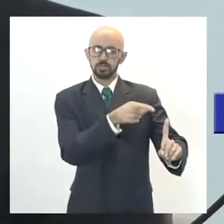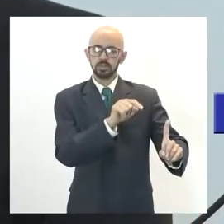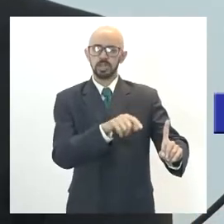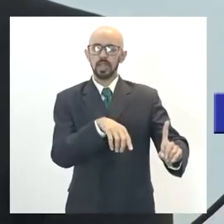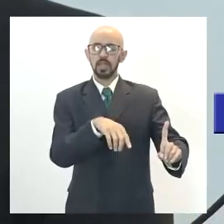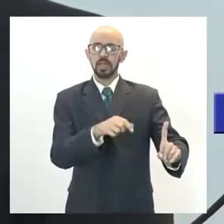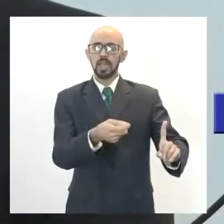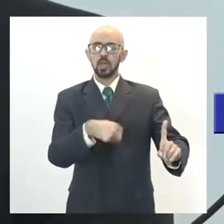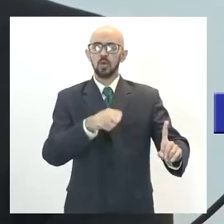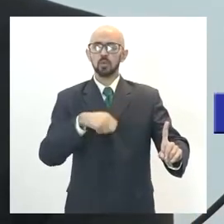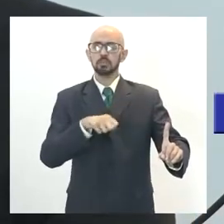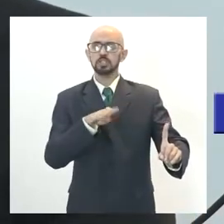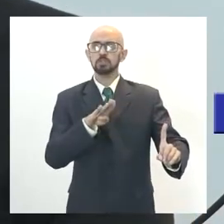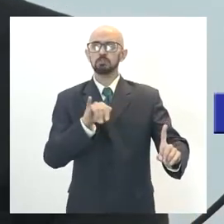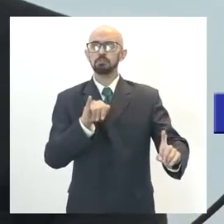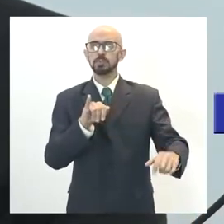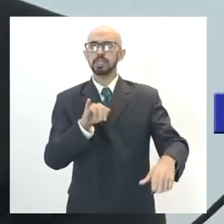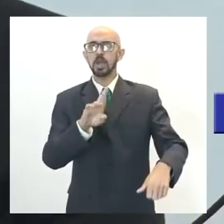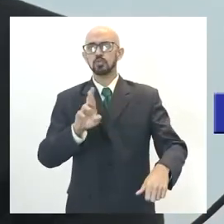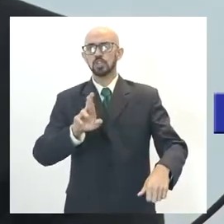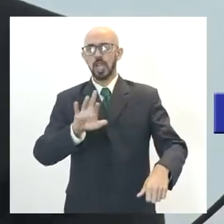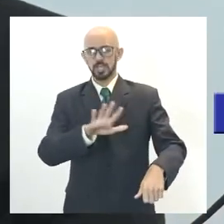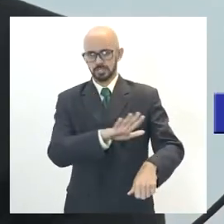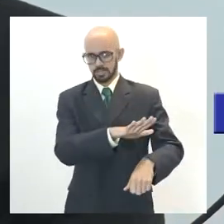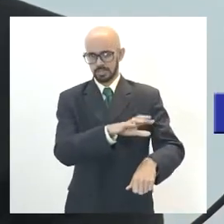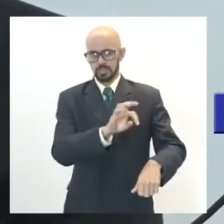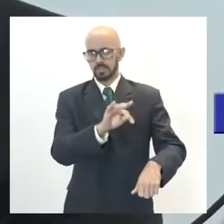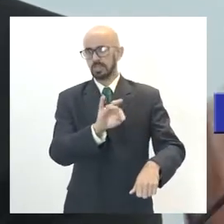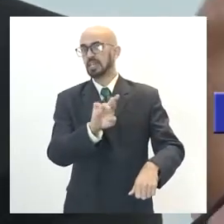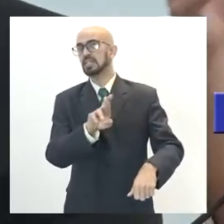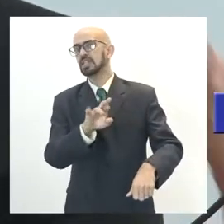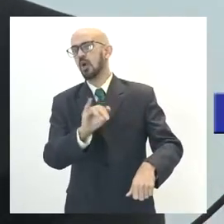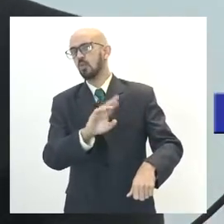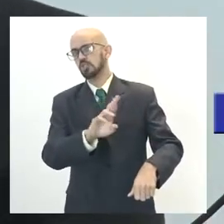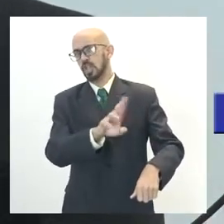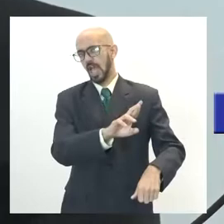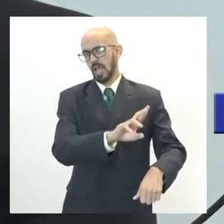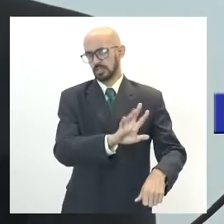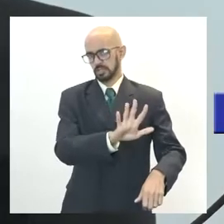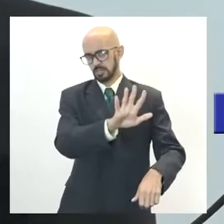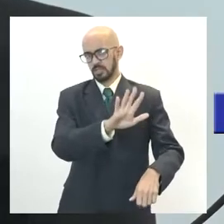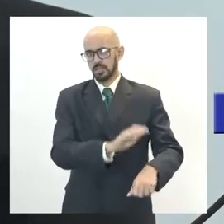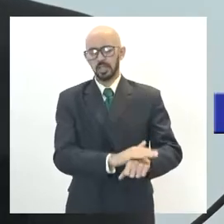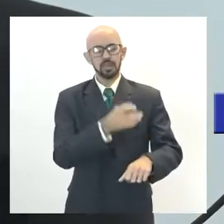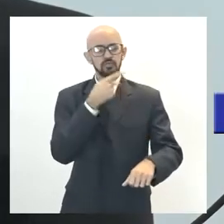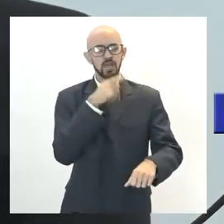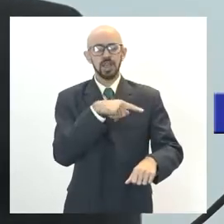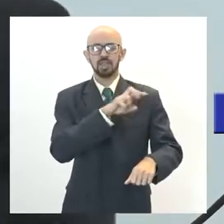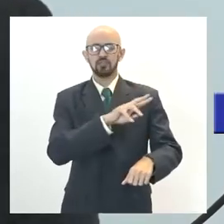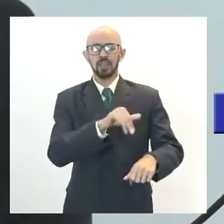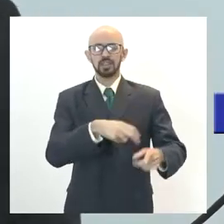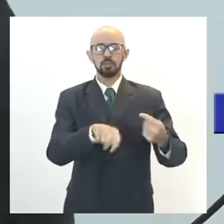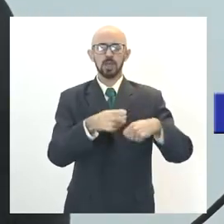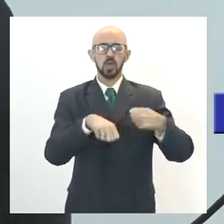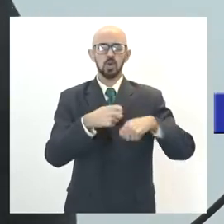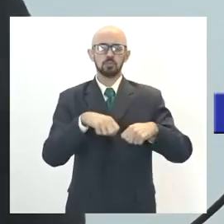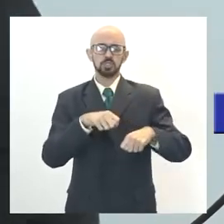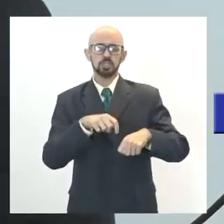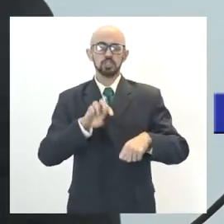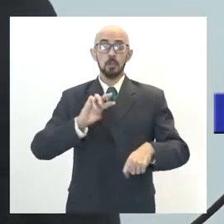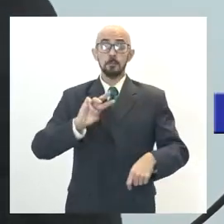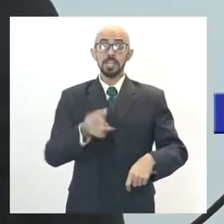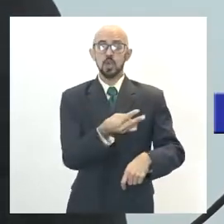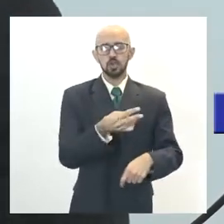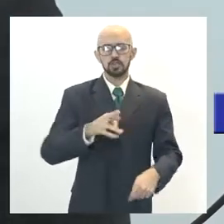ele vai economizar bilhão trilhão e ele apresenta nenhuns dados que haveria uma suposta economia de alguns milhões de reais nos